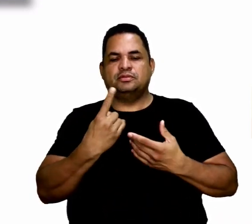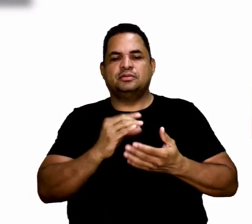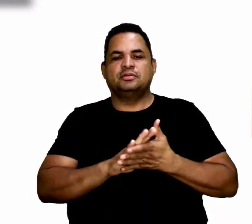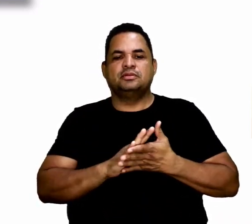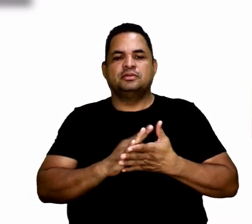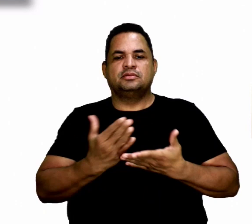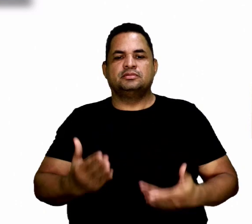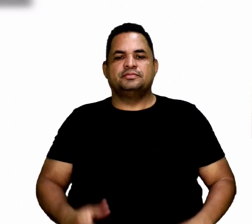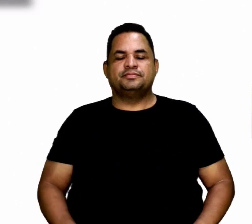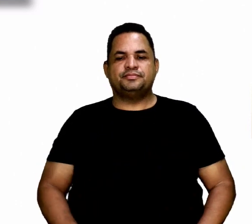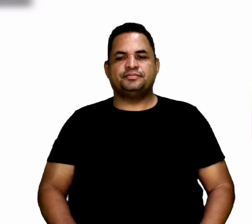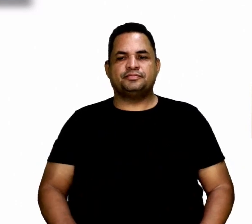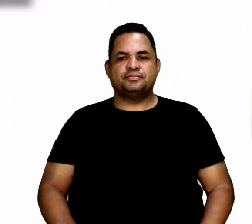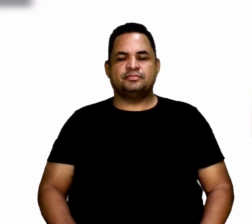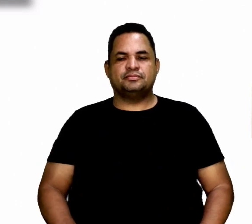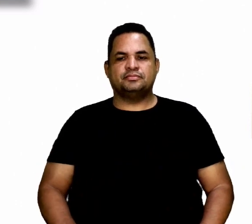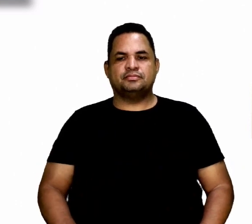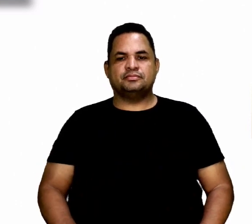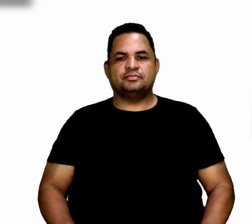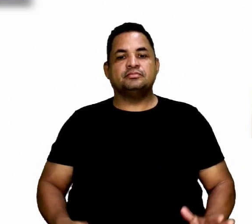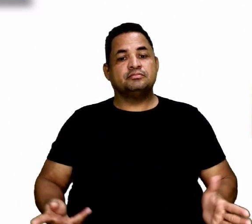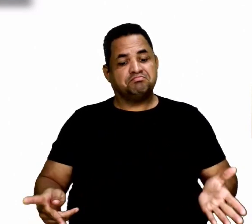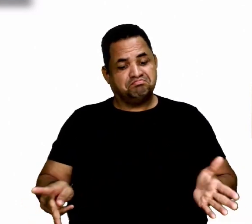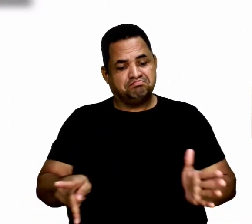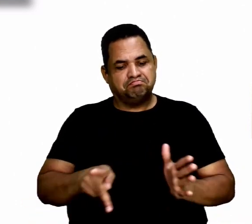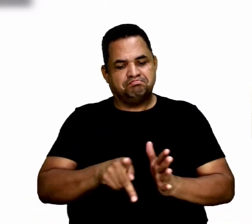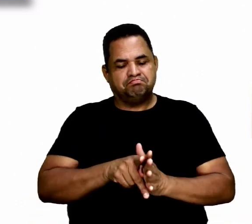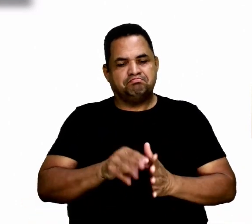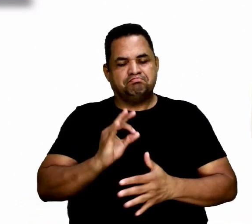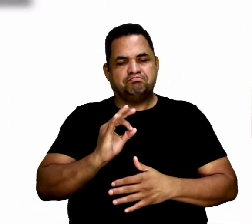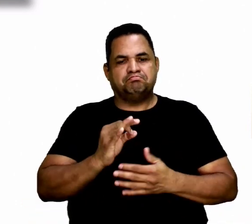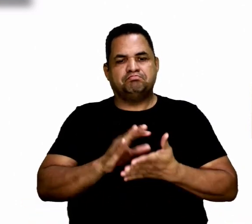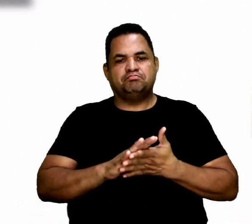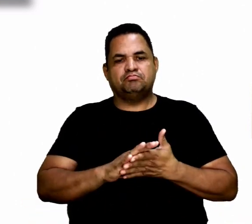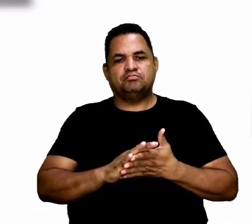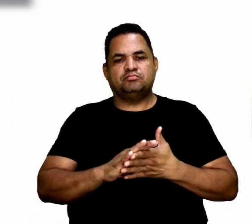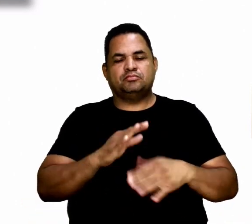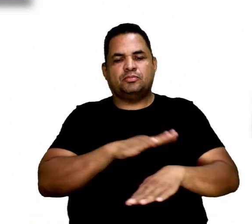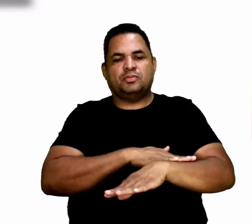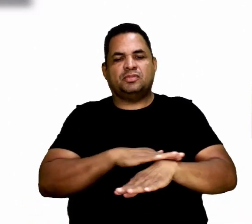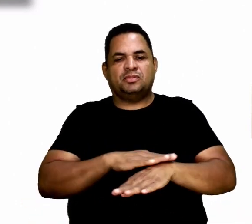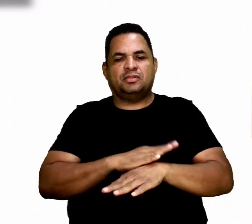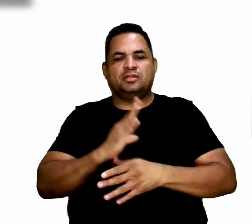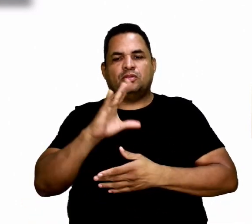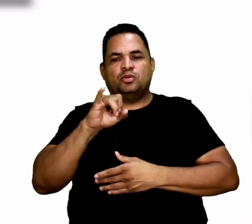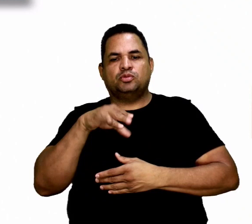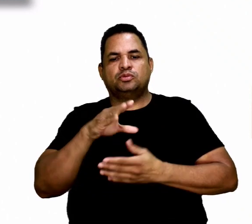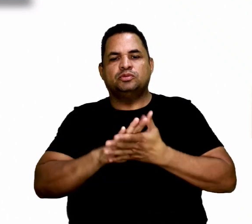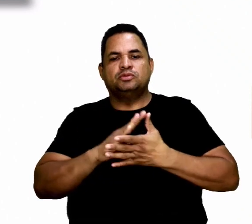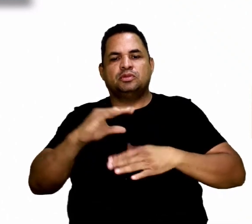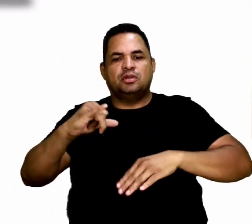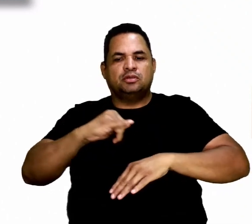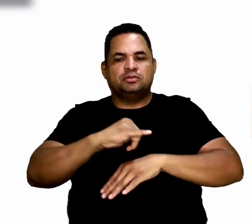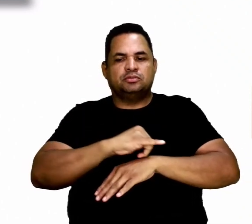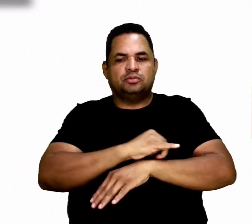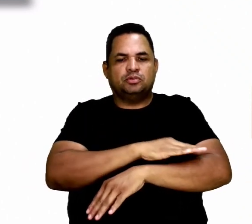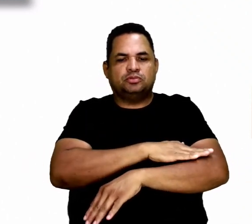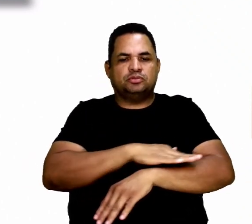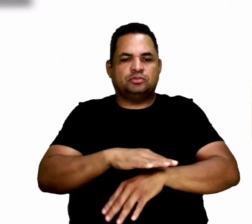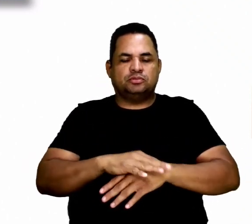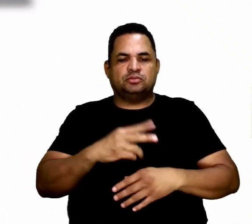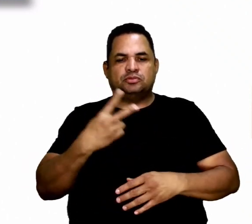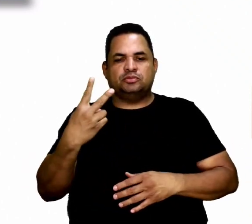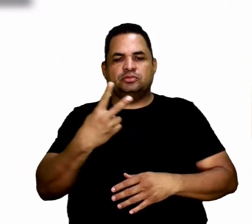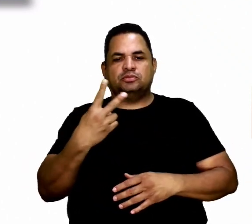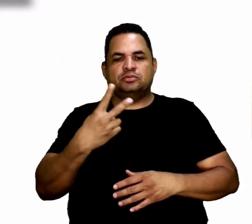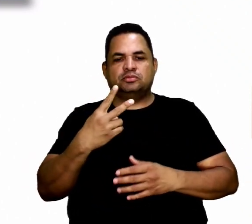tecido conjuntivo propriamente dito, o tecido conjuntivo adiposo. E aí na parte 2 nós falamos sobre